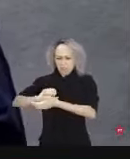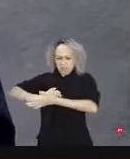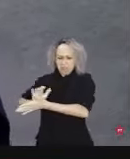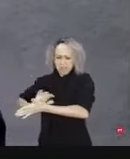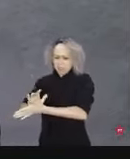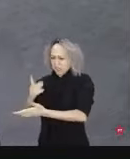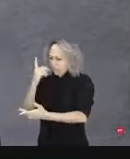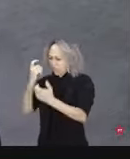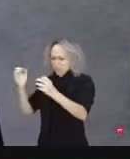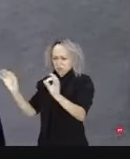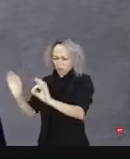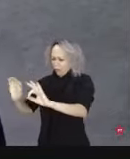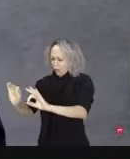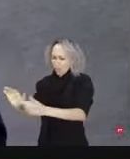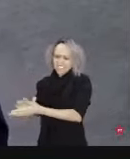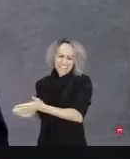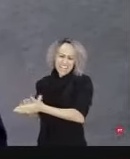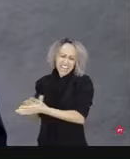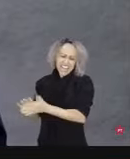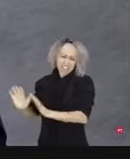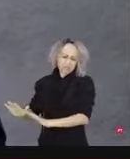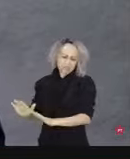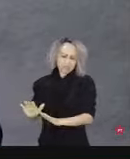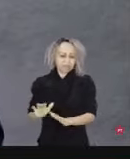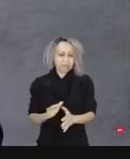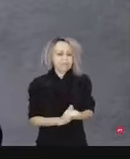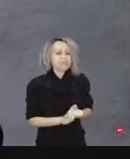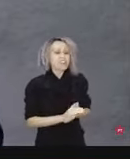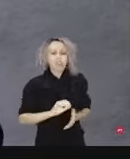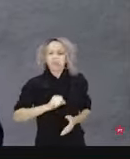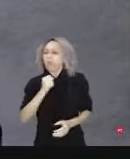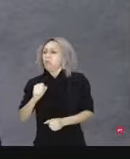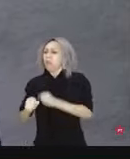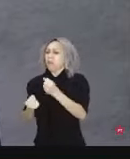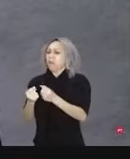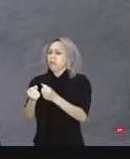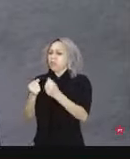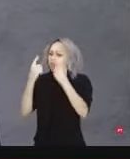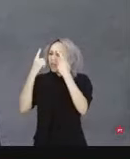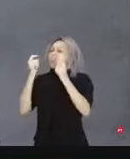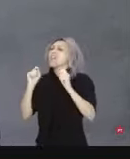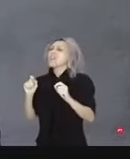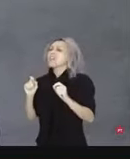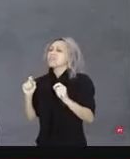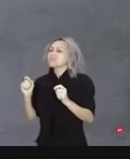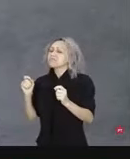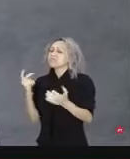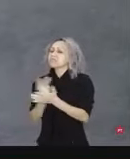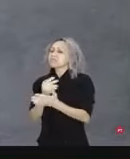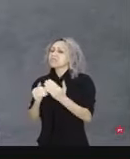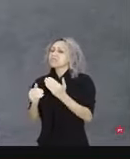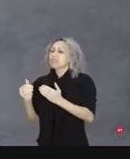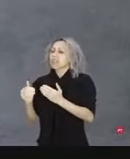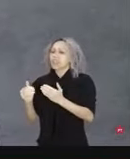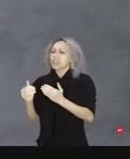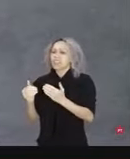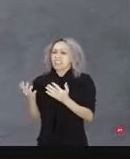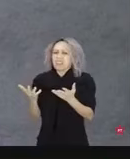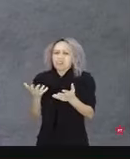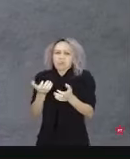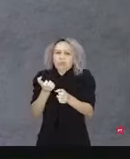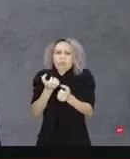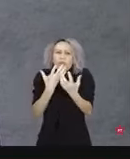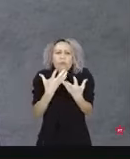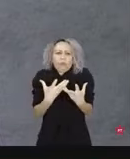violência. A consequência do ódio e da violência é o vazio e a